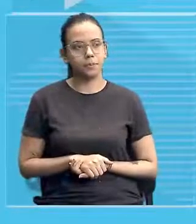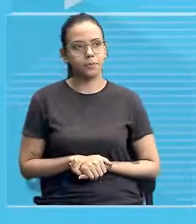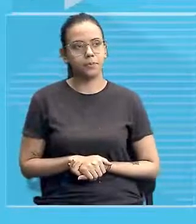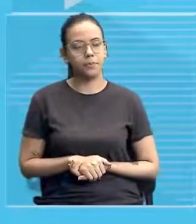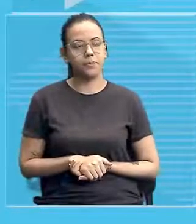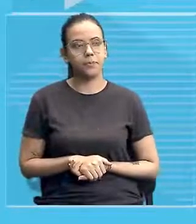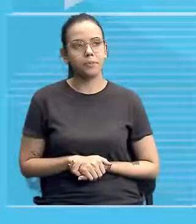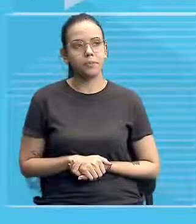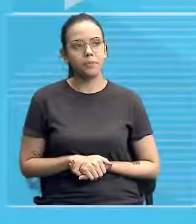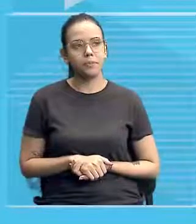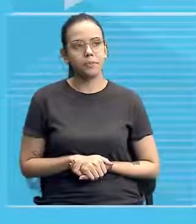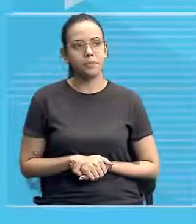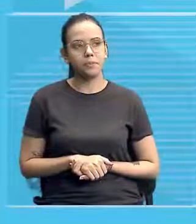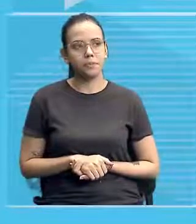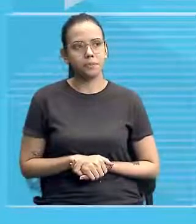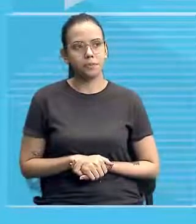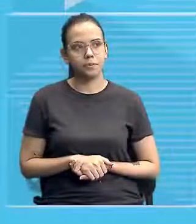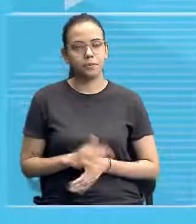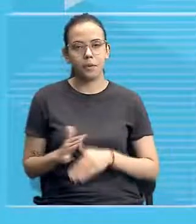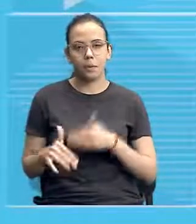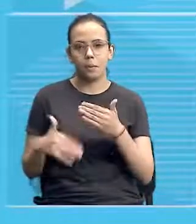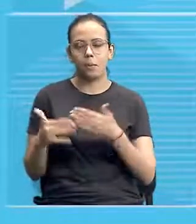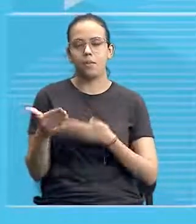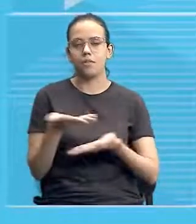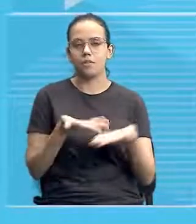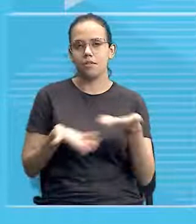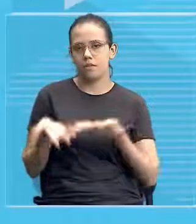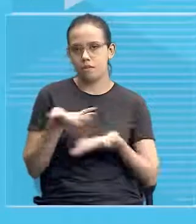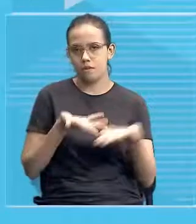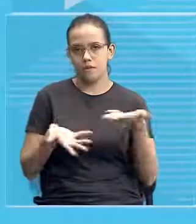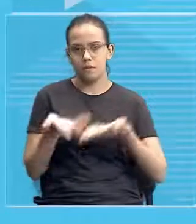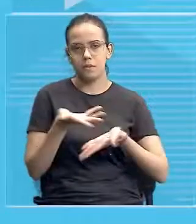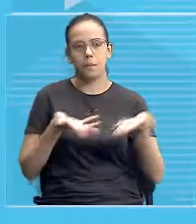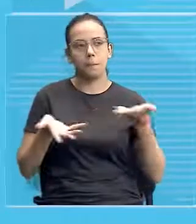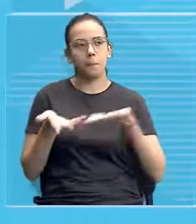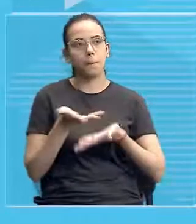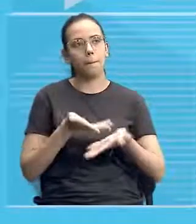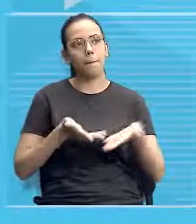Um processo que vem da socialização.